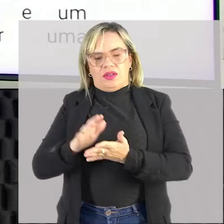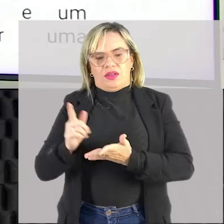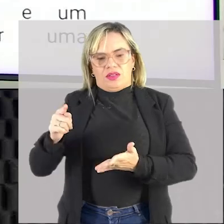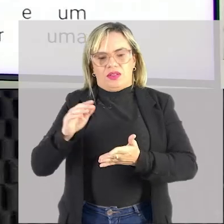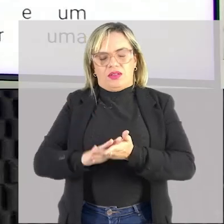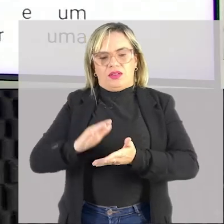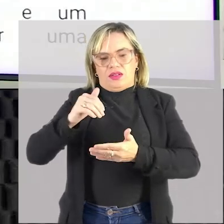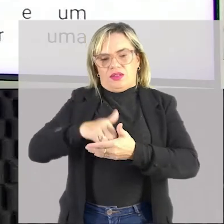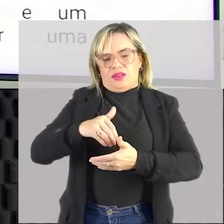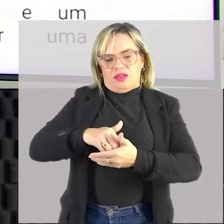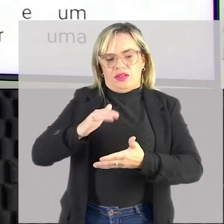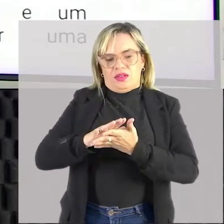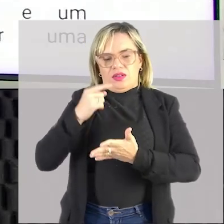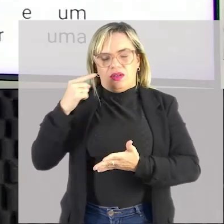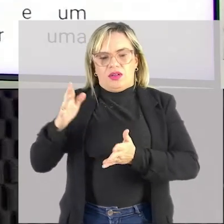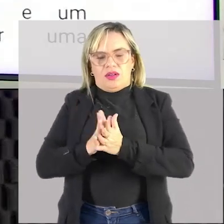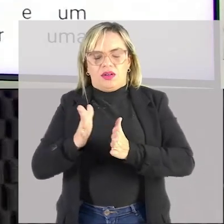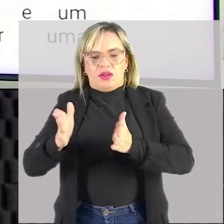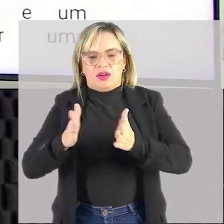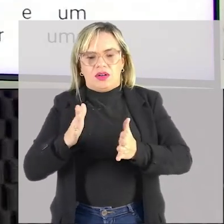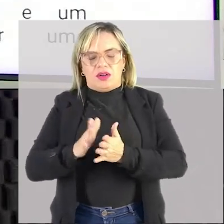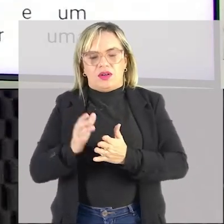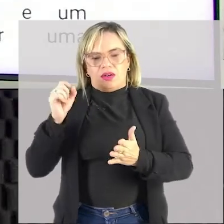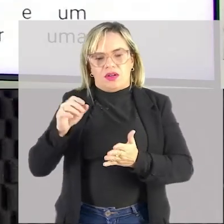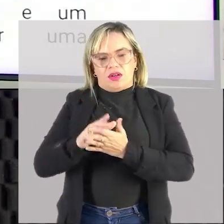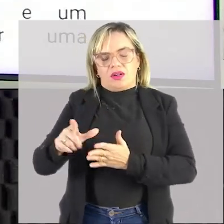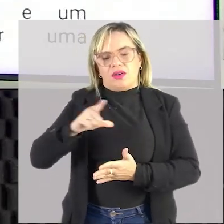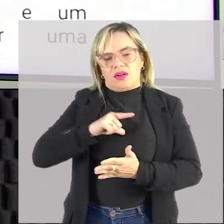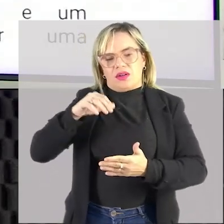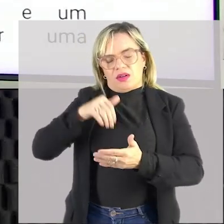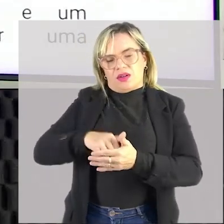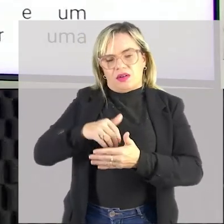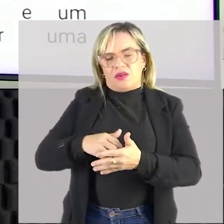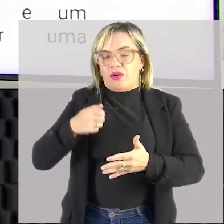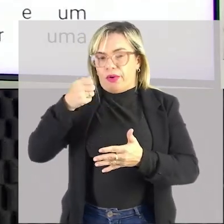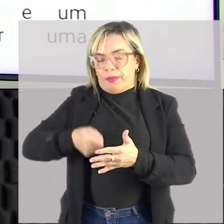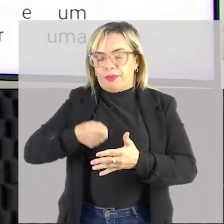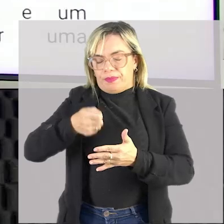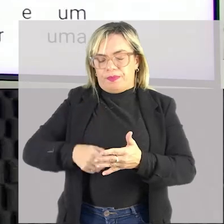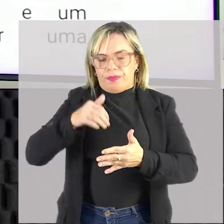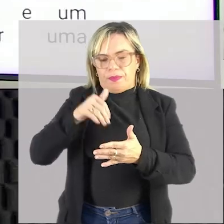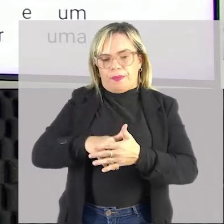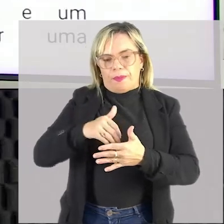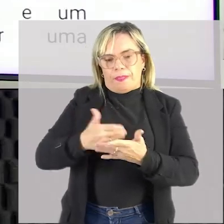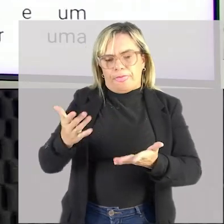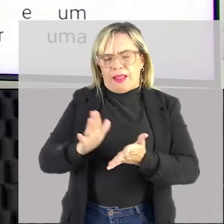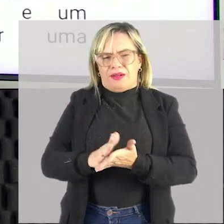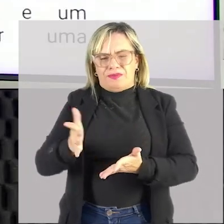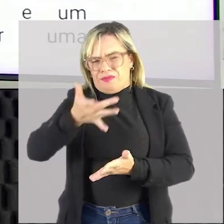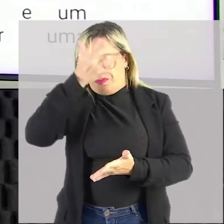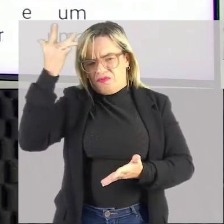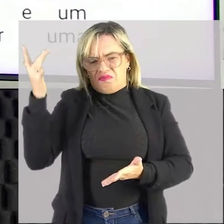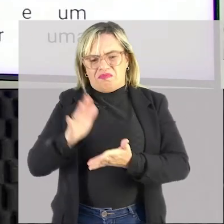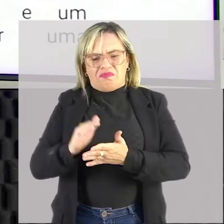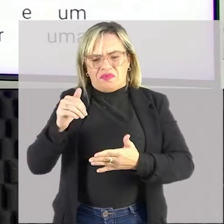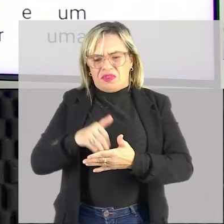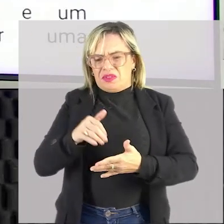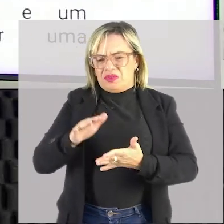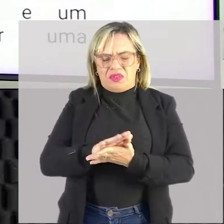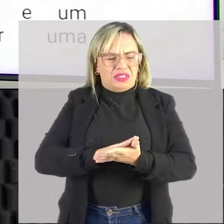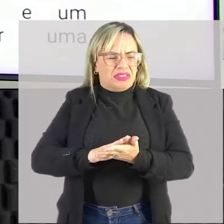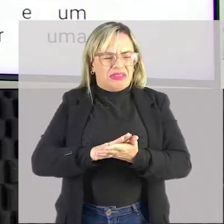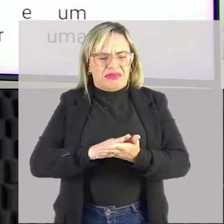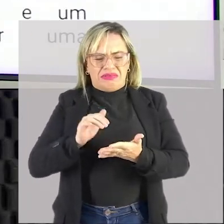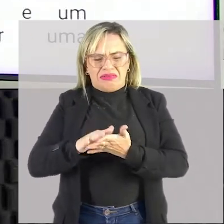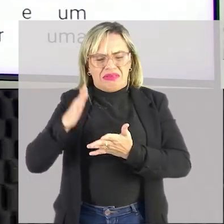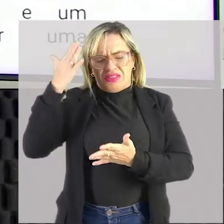votar, nós vamos passar agora por um período eleitoral, então você tem que votar, você é obrigado a votar. Às vezes as pessoas estão votando e nem entendem por que estão